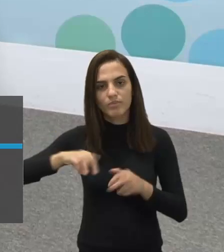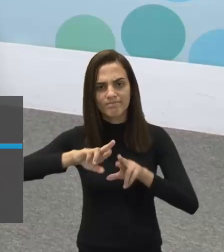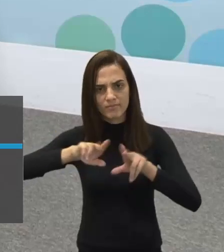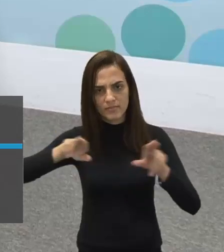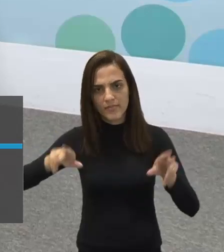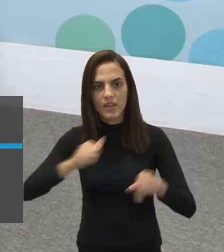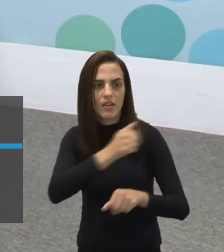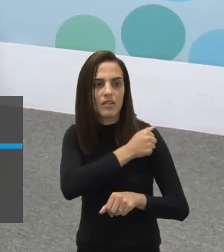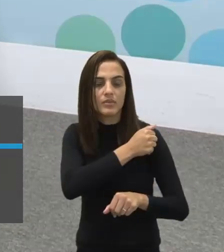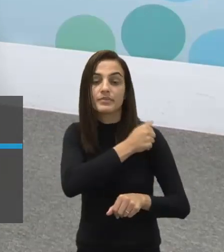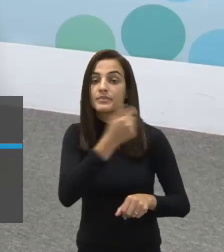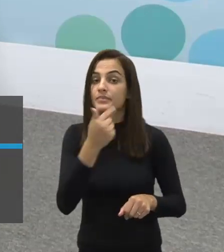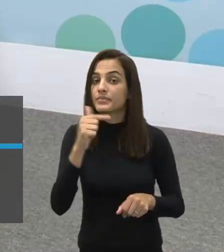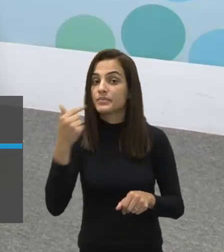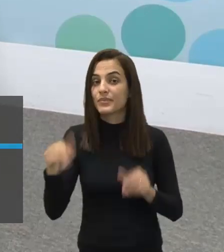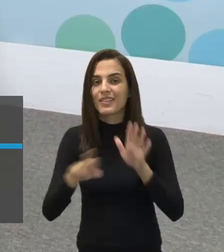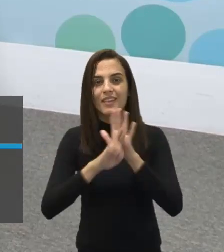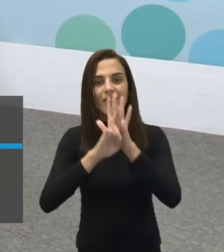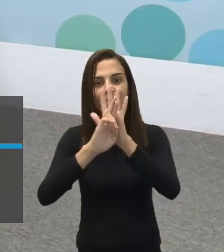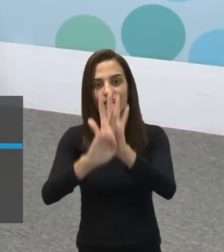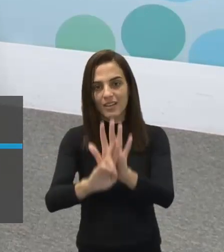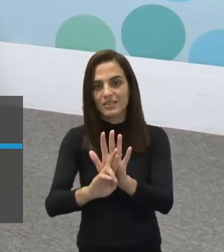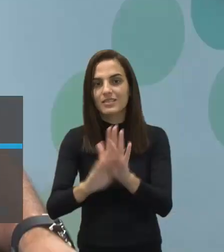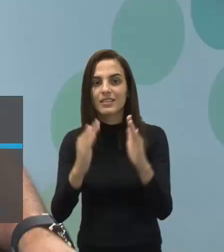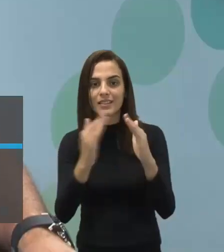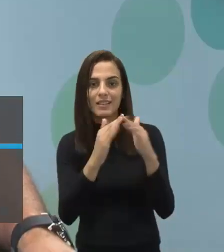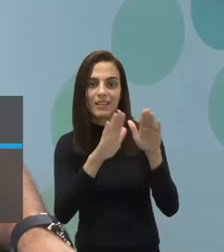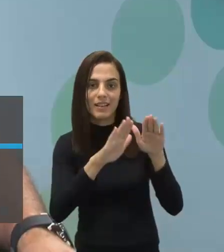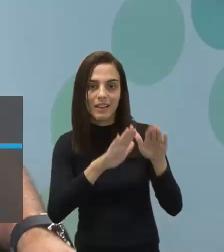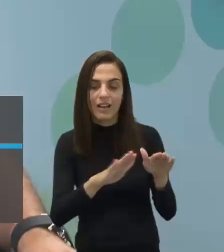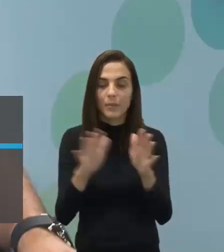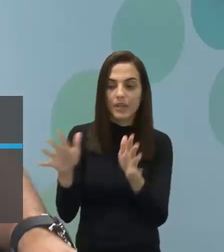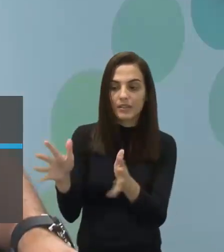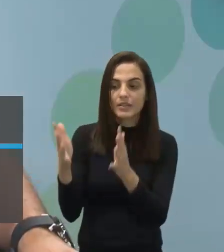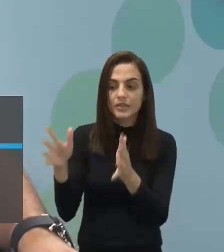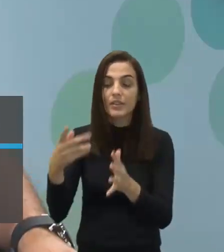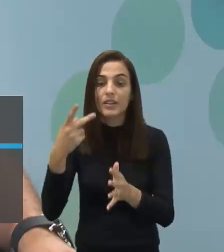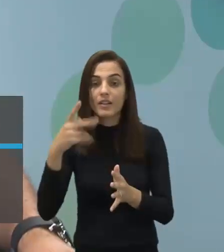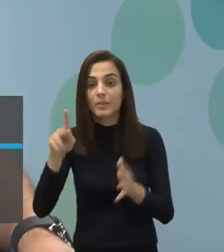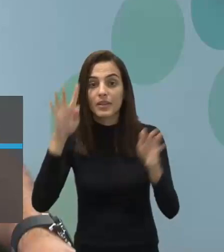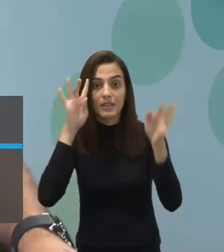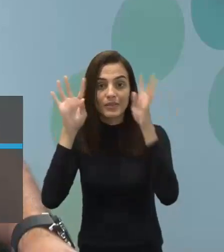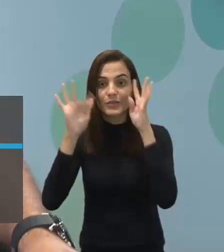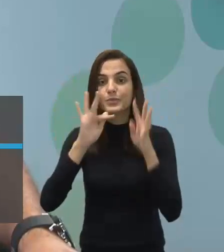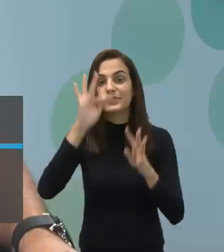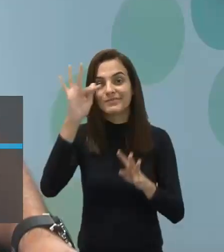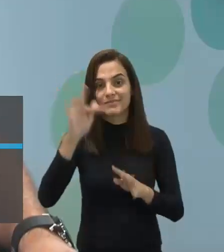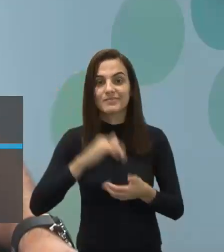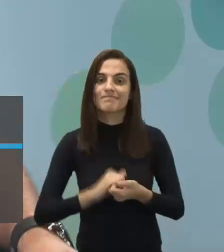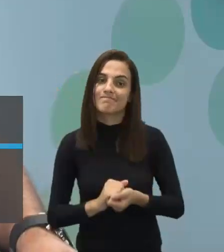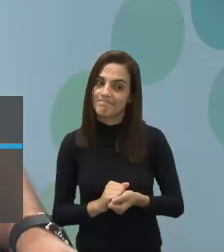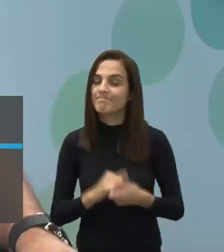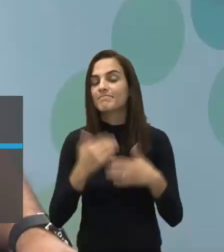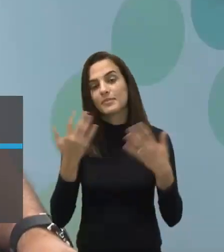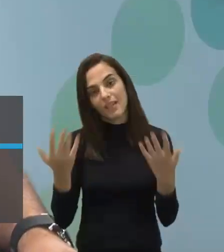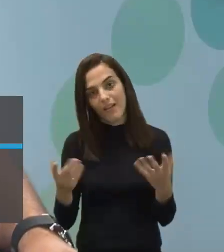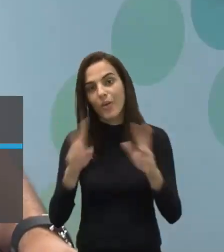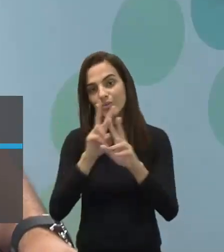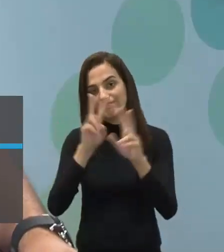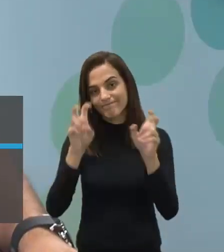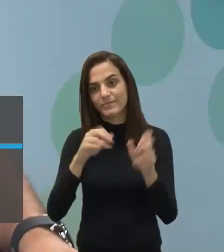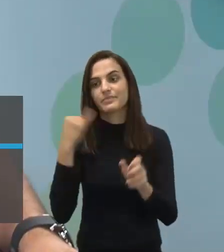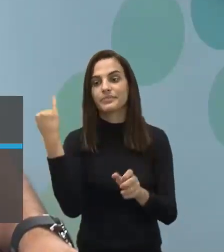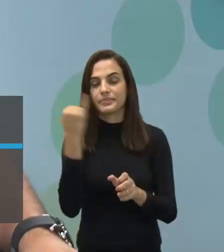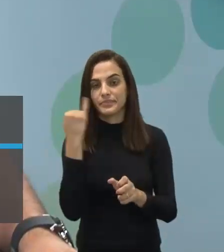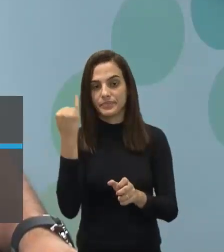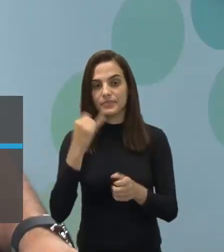dos estudantes, não tem referência em casa para estimular eles para refletir sobre o futuro. É uma questão aí importante,